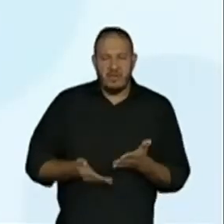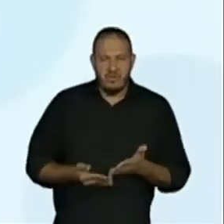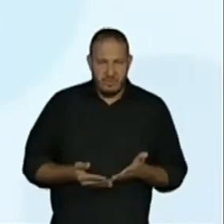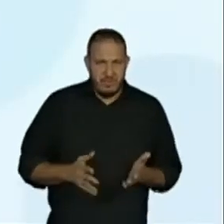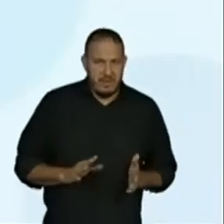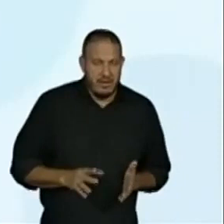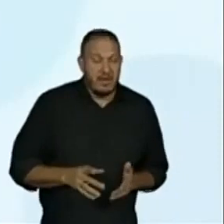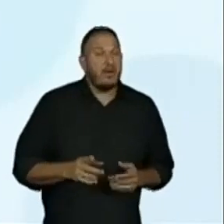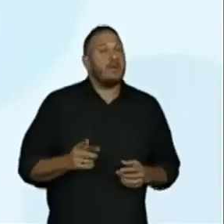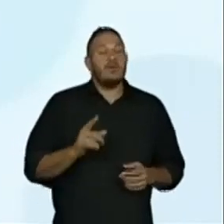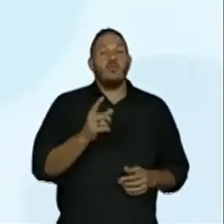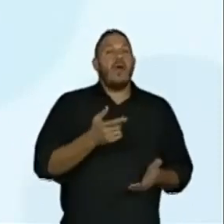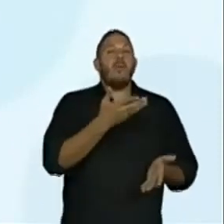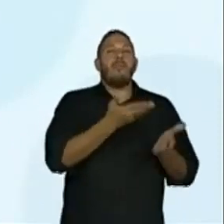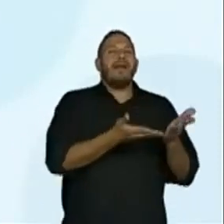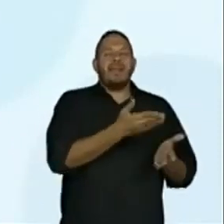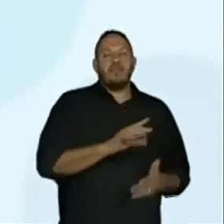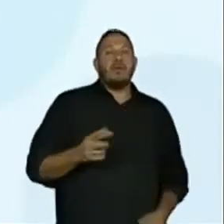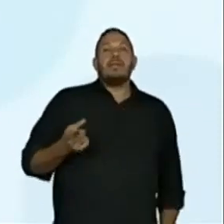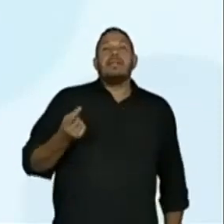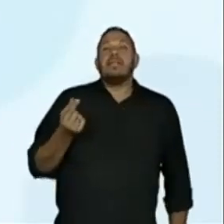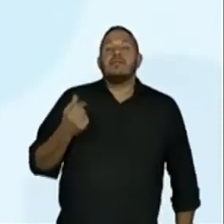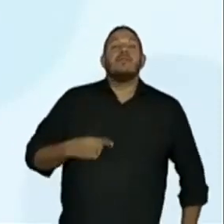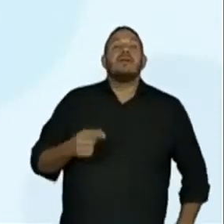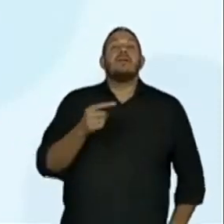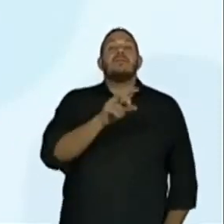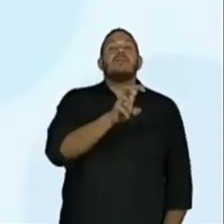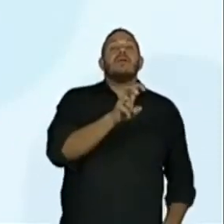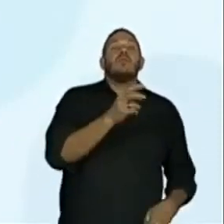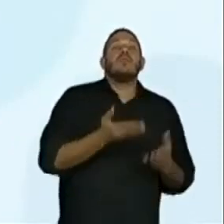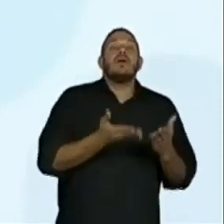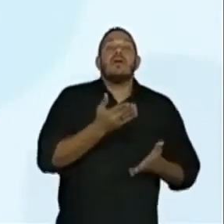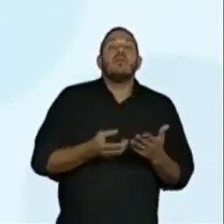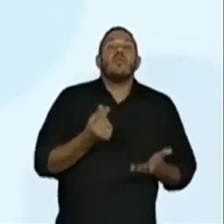de quilos, é o preço. O preço de 5 quilos é